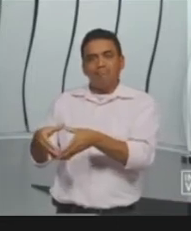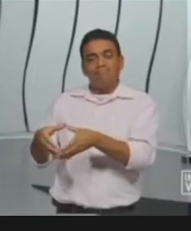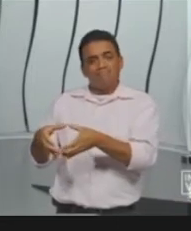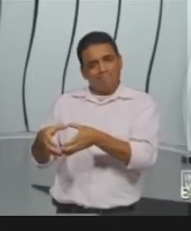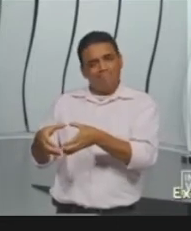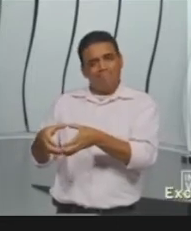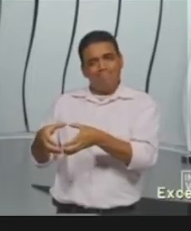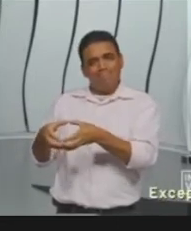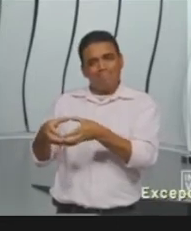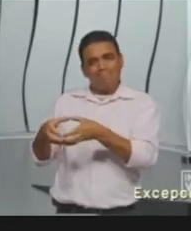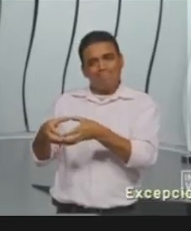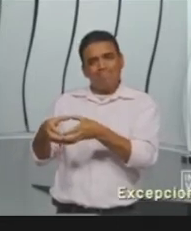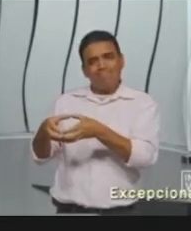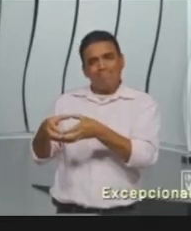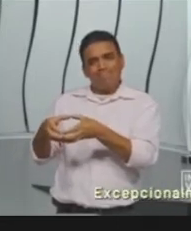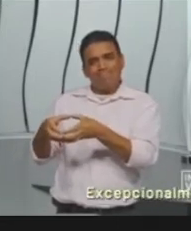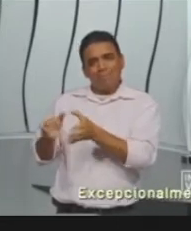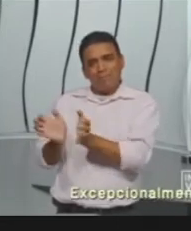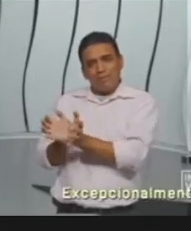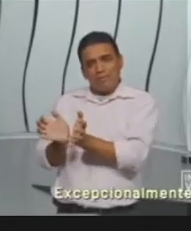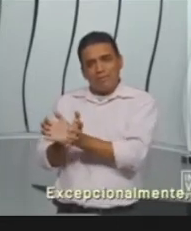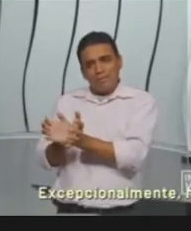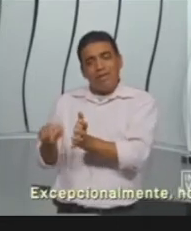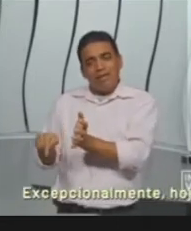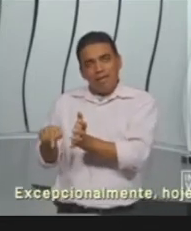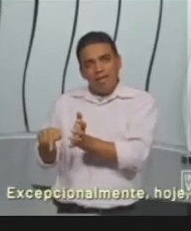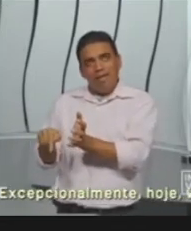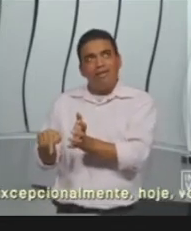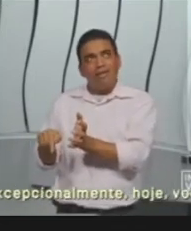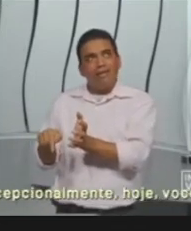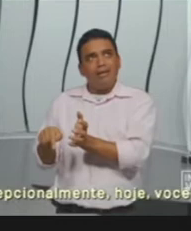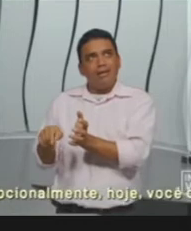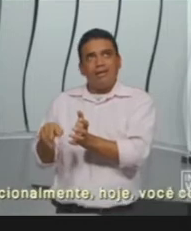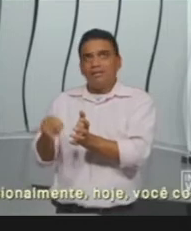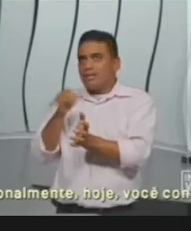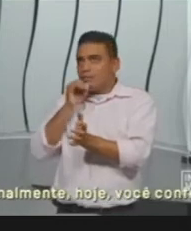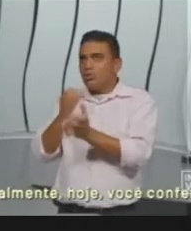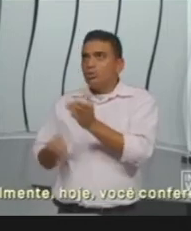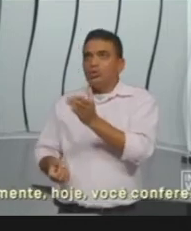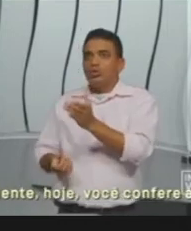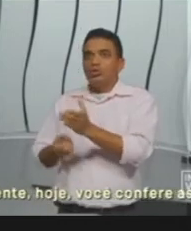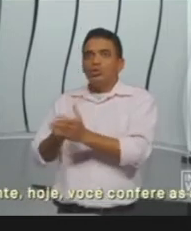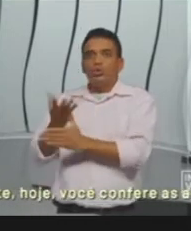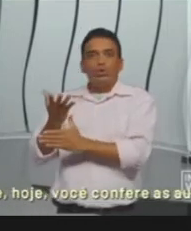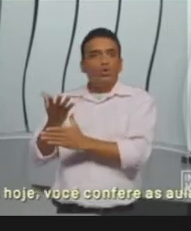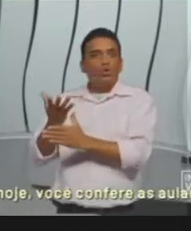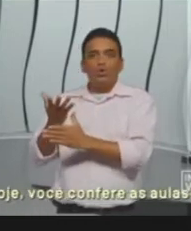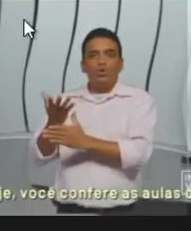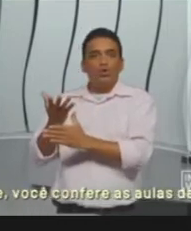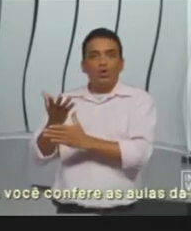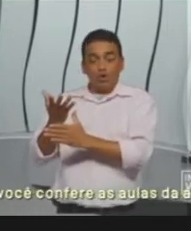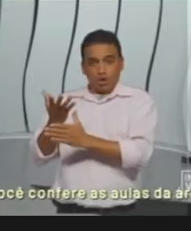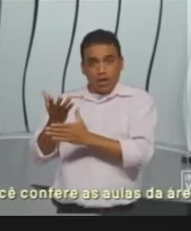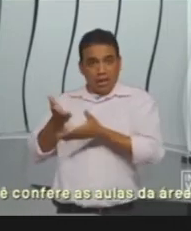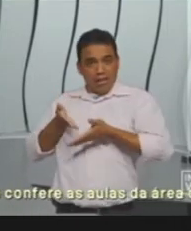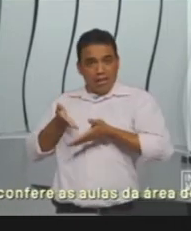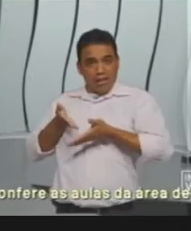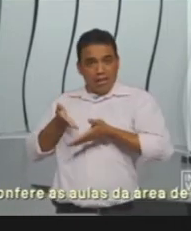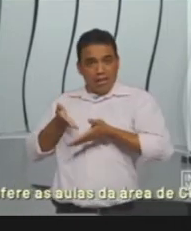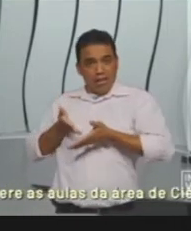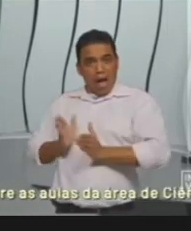deles, quando eles estão se desenvolvendo, formando o organismo, não vai haver a formação da coluna vertebral, é a principal